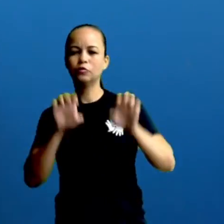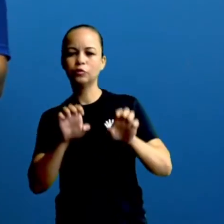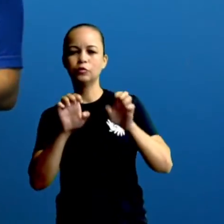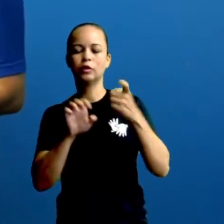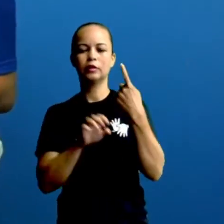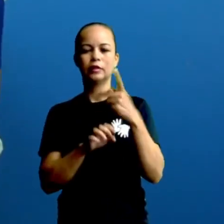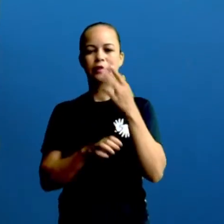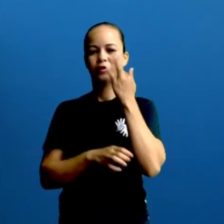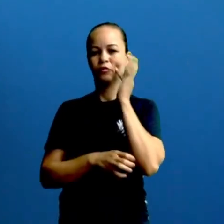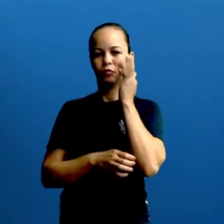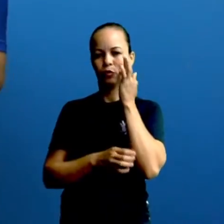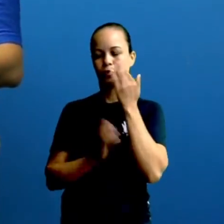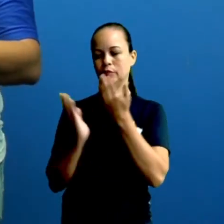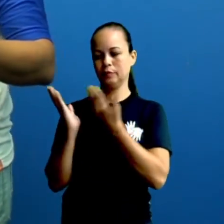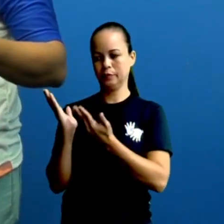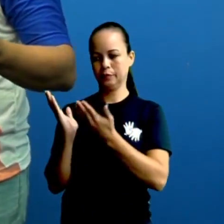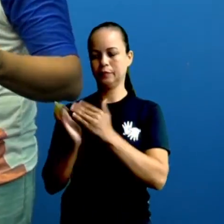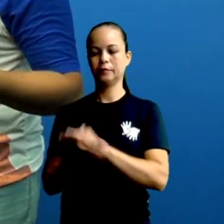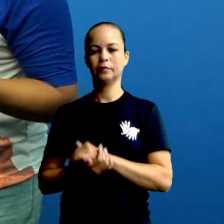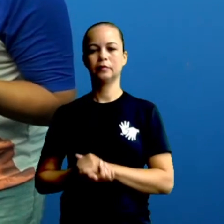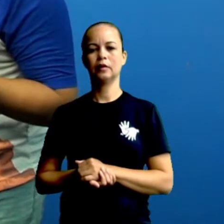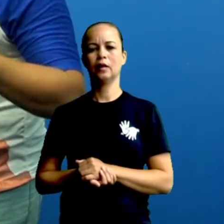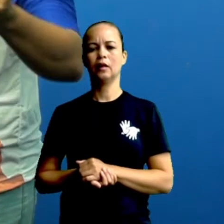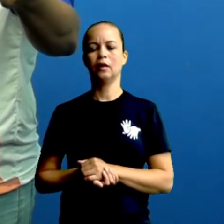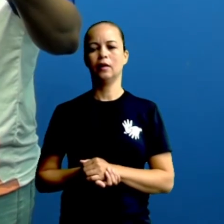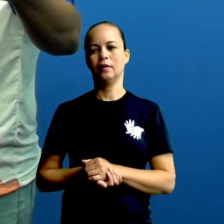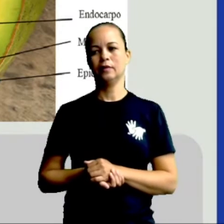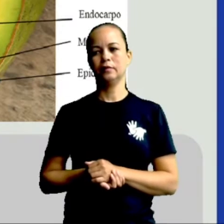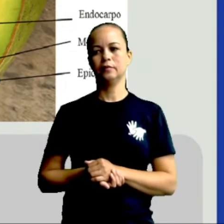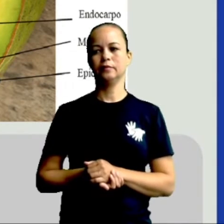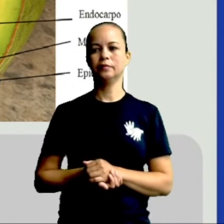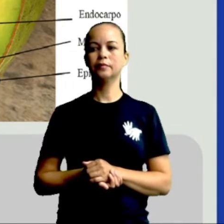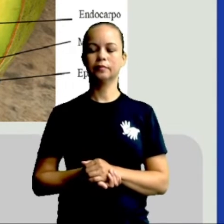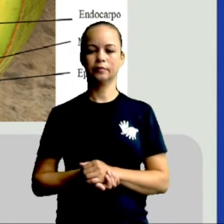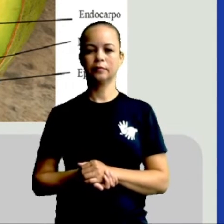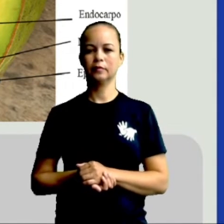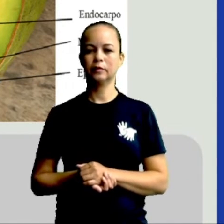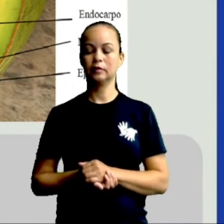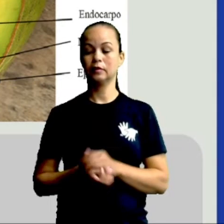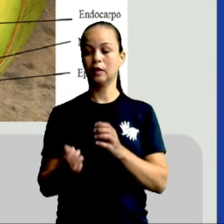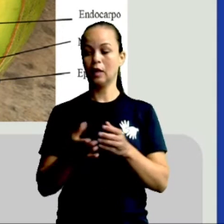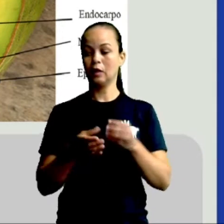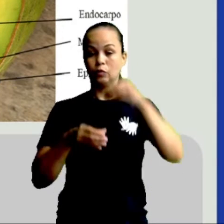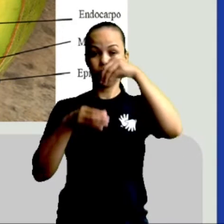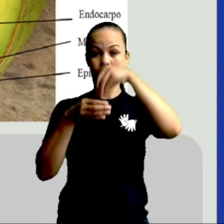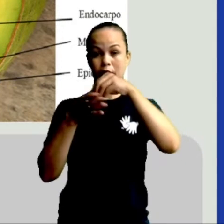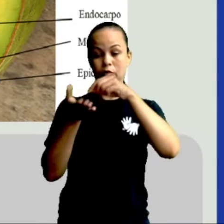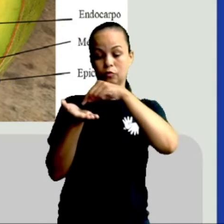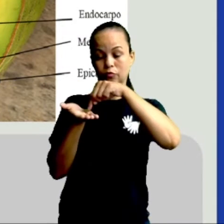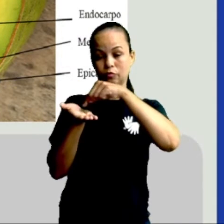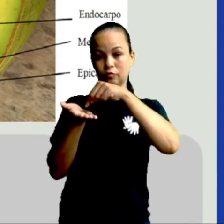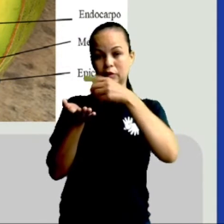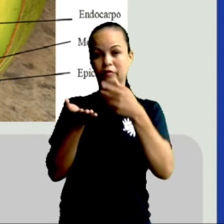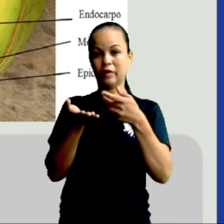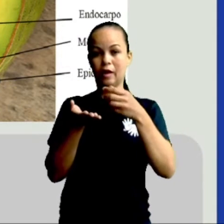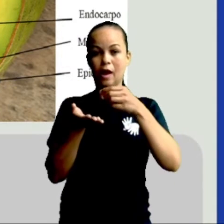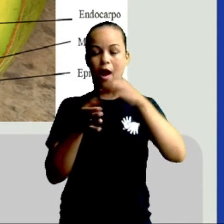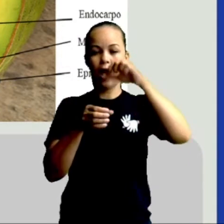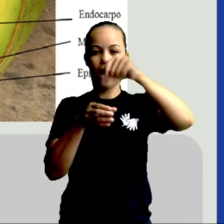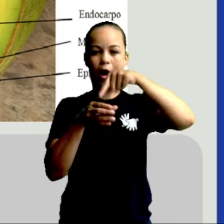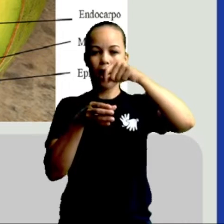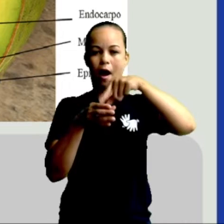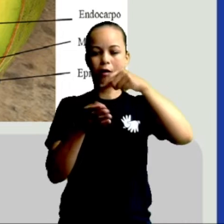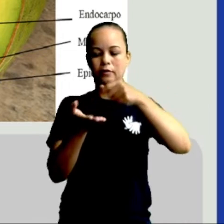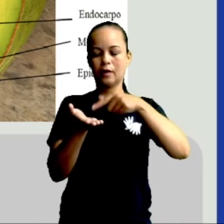se apresenta. Então, por favor, produção, abre essa imagem aí. No centro você vê aí a semente, e essa semente ela vai ter